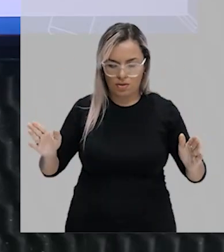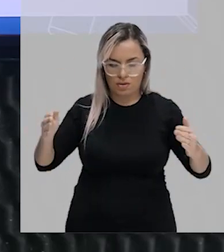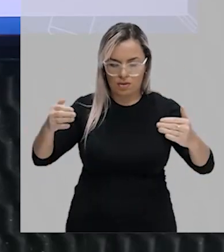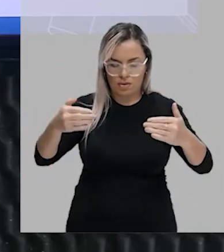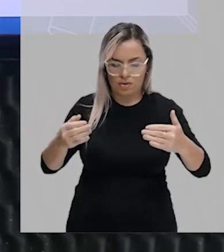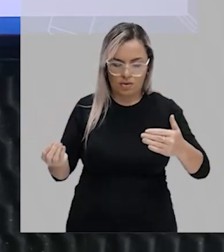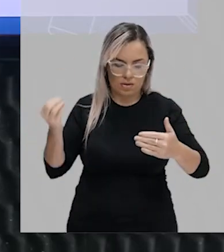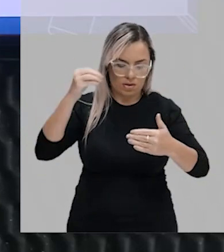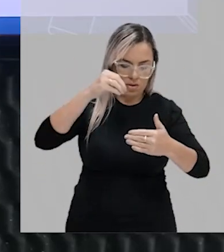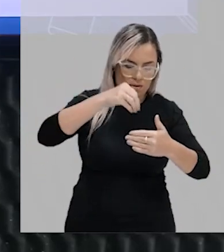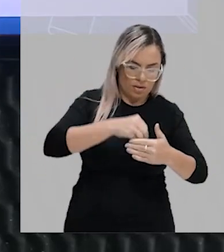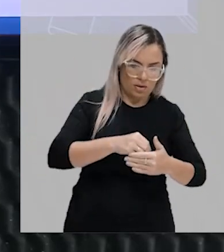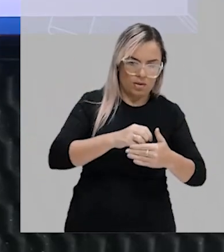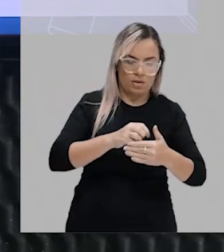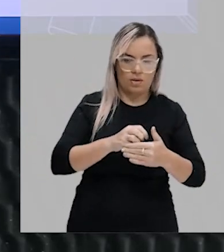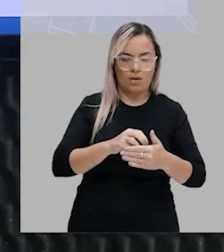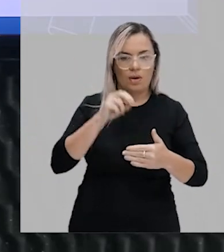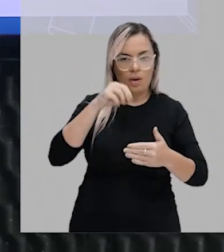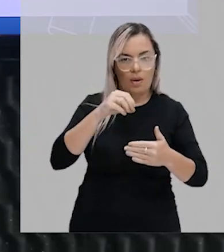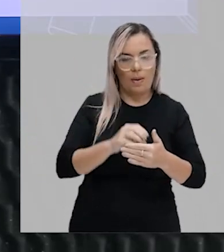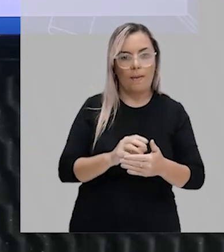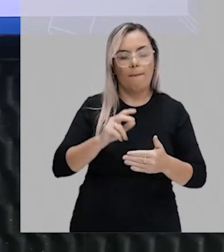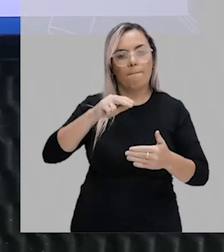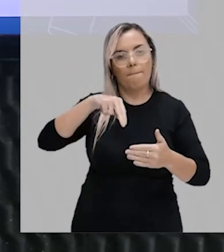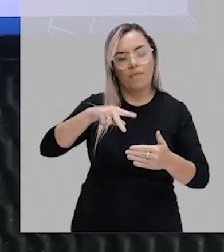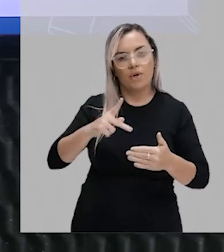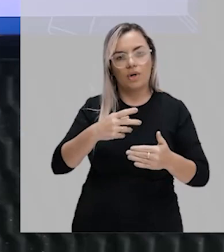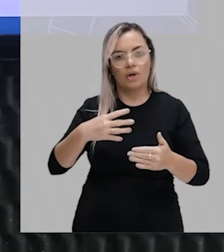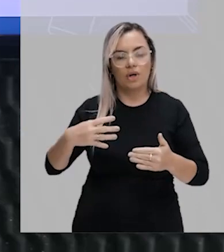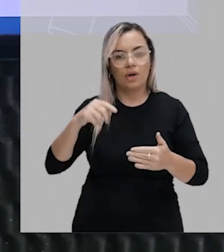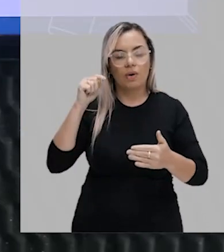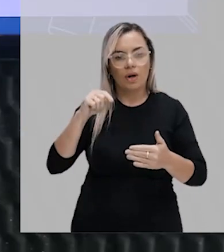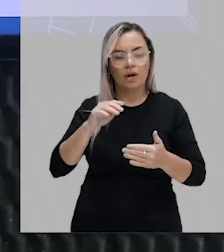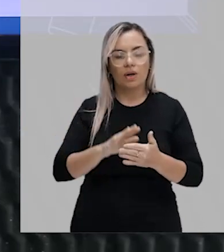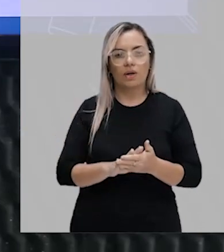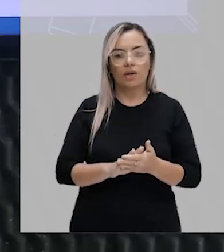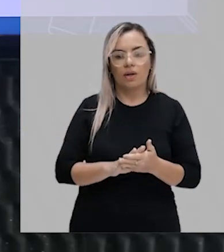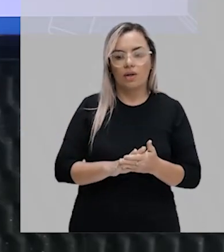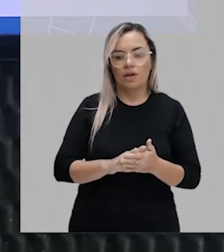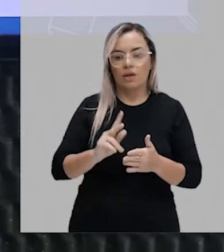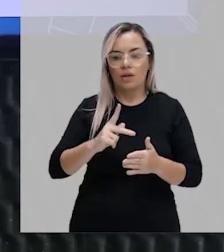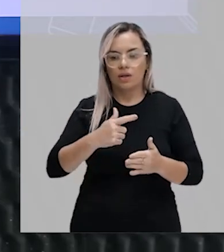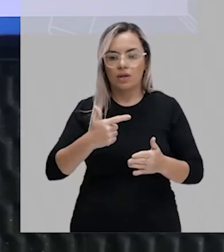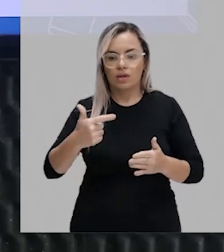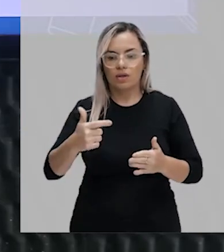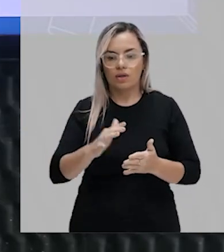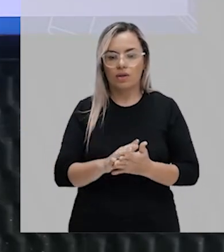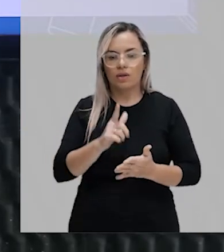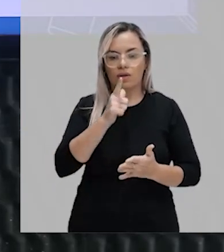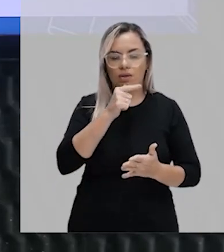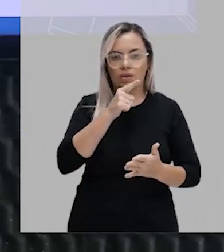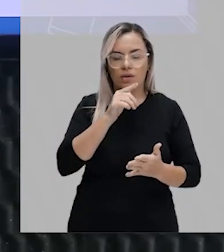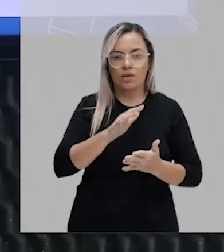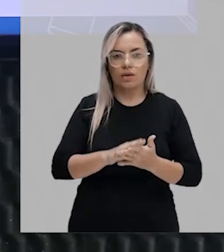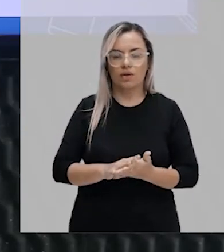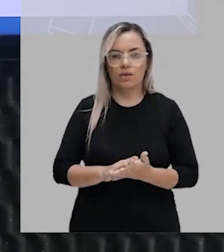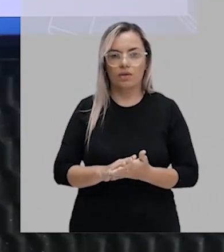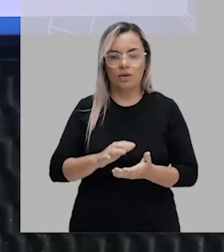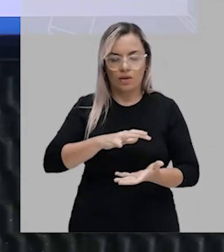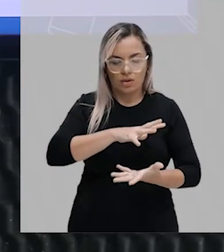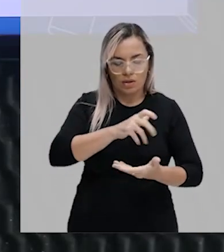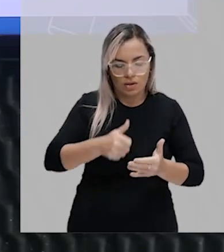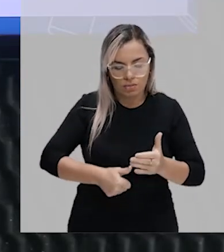metano, amônia, hidrogênio, água, ou seja, simulando uma atmosfera da Terra primitiva, tá?